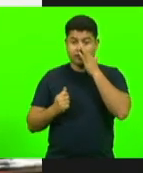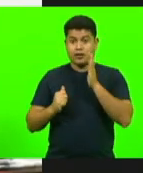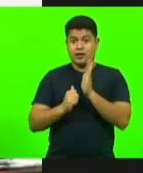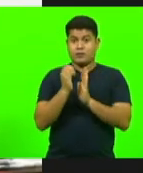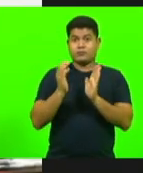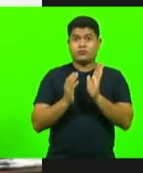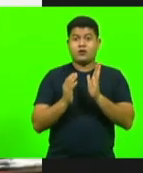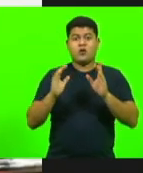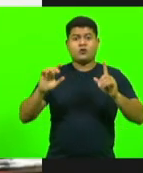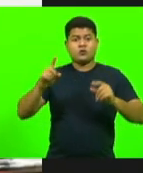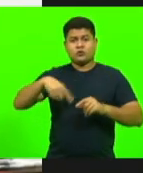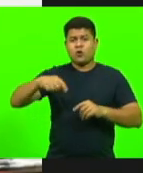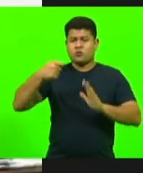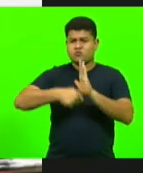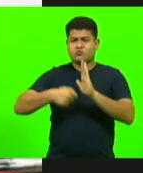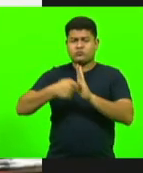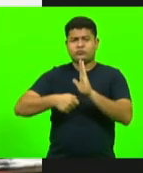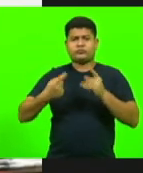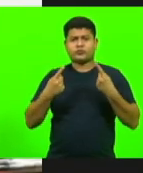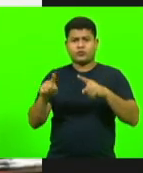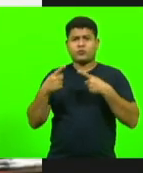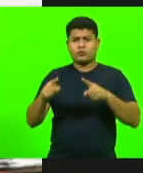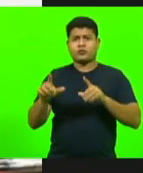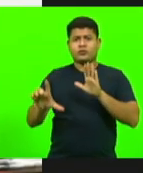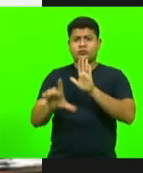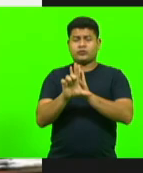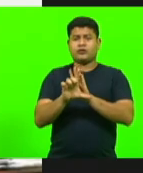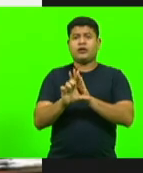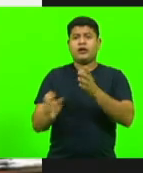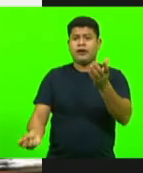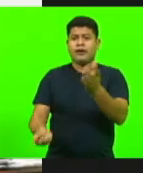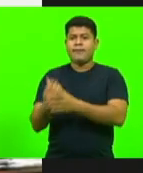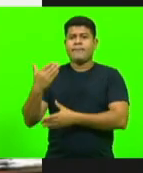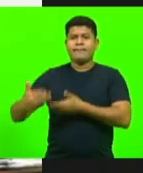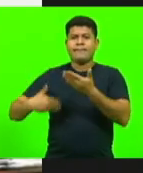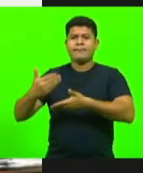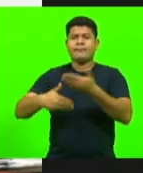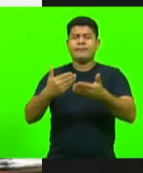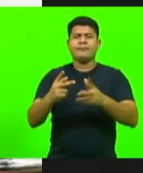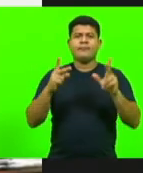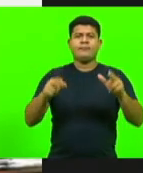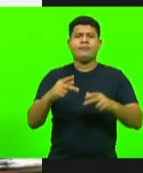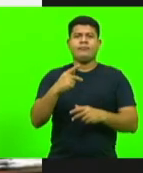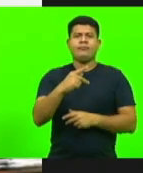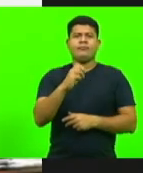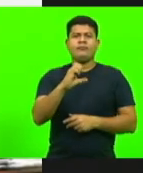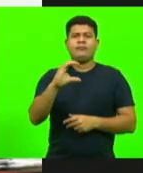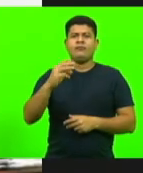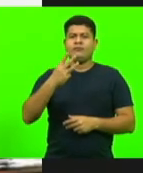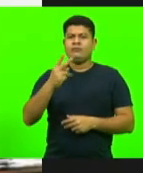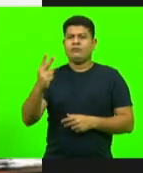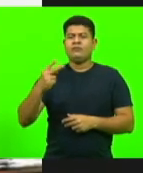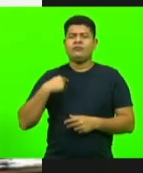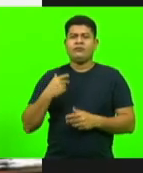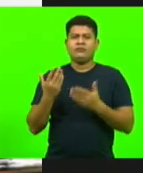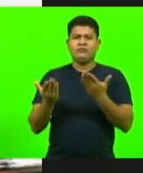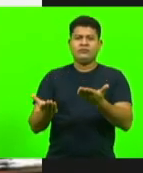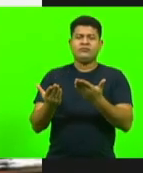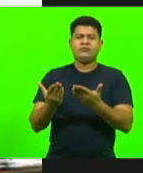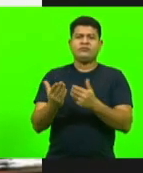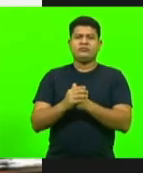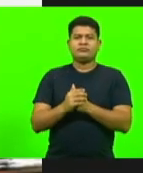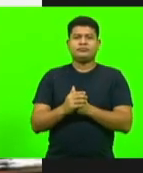que a gente pagou compra essa lei da forma que ela foi concebida entrando tá muito semelhante até 32 inclusive Como já falou ali